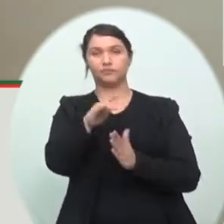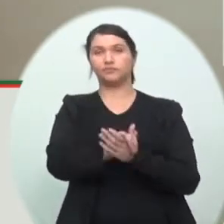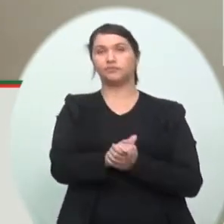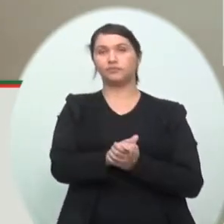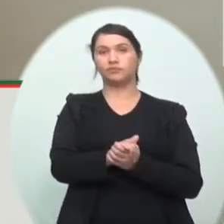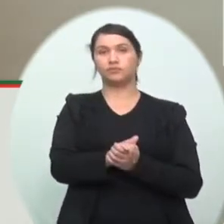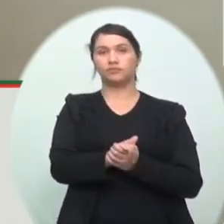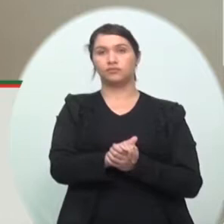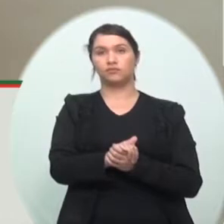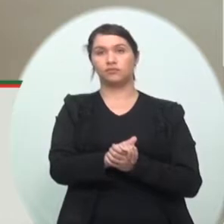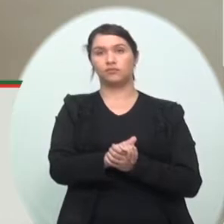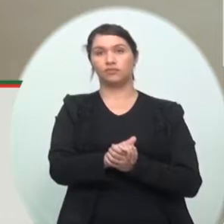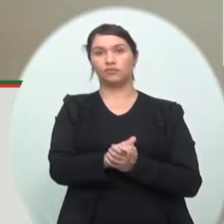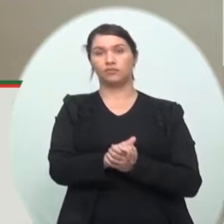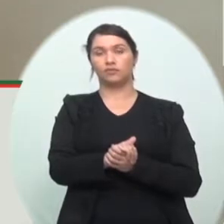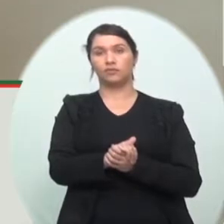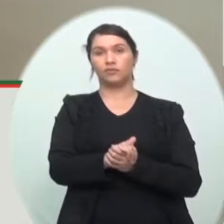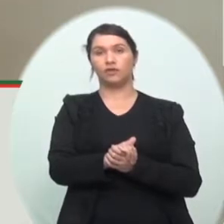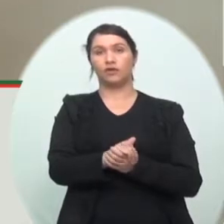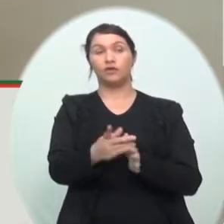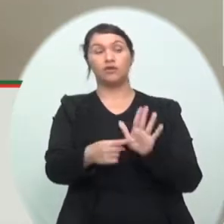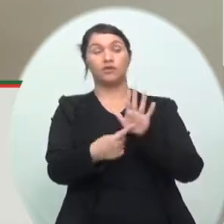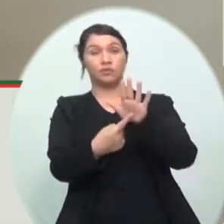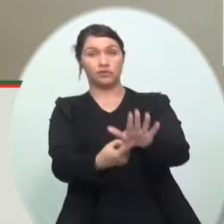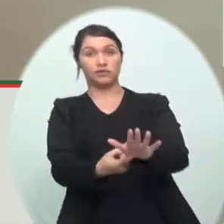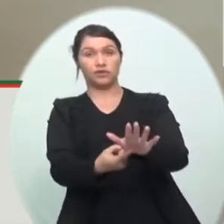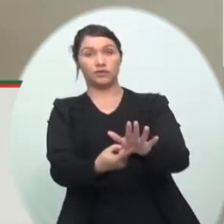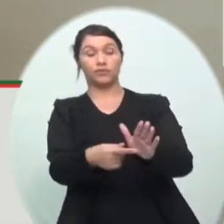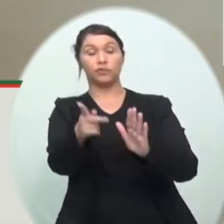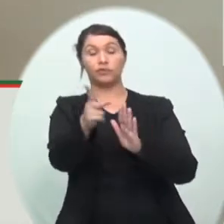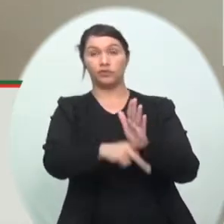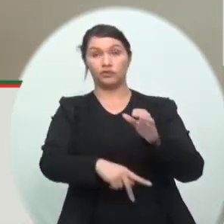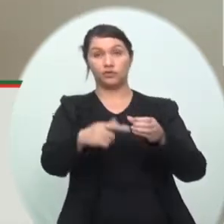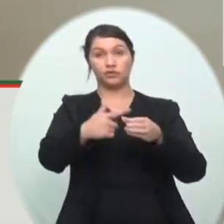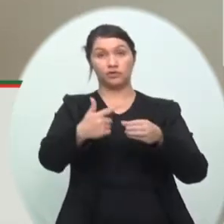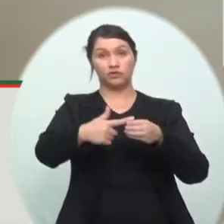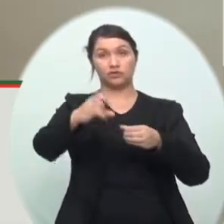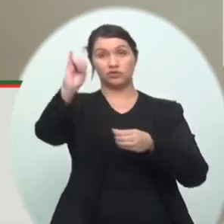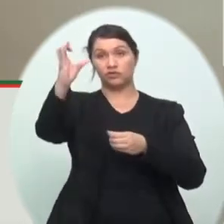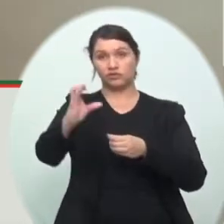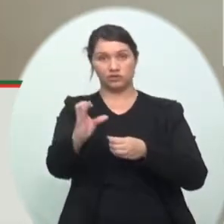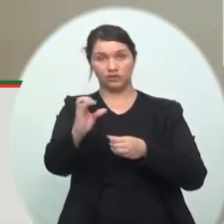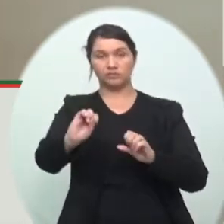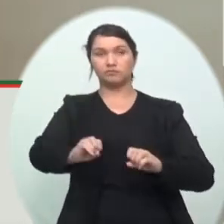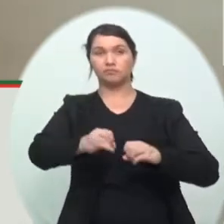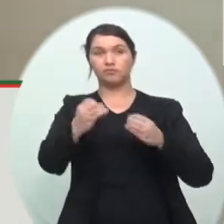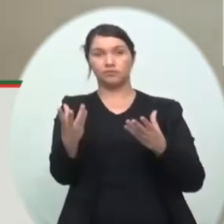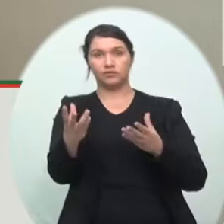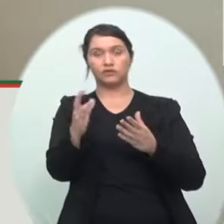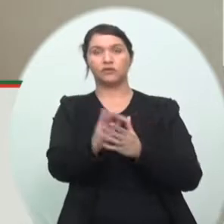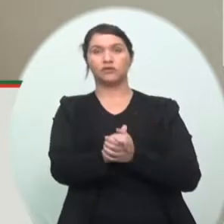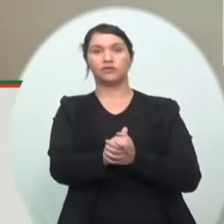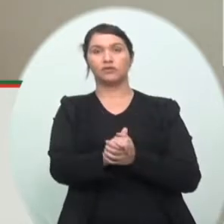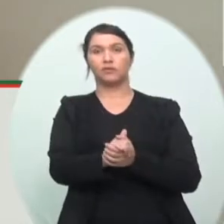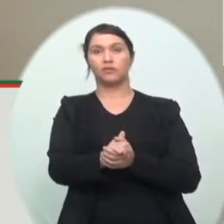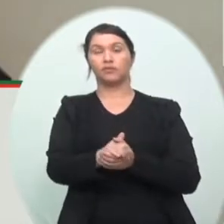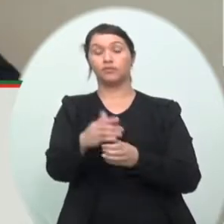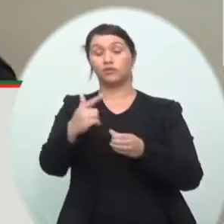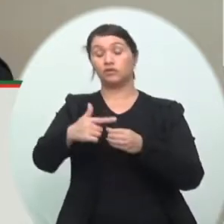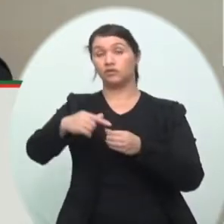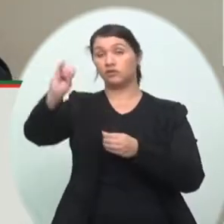do município de Sara, que até gostaria de fazer uma leitura aos senhores, que lá as higienizadoras já